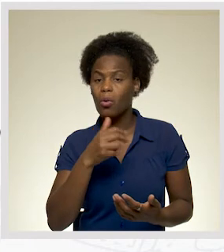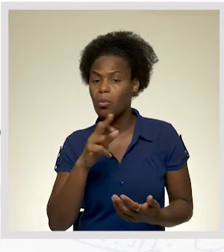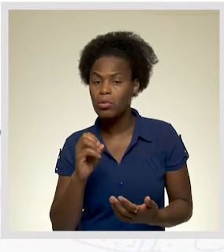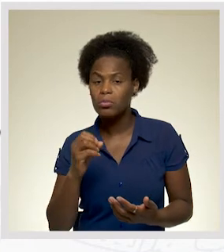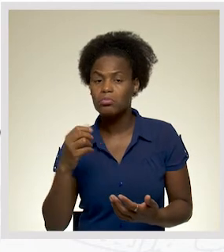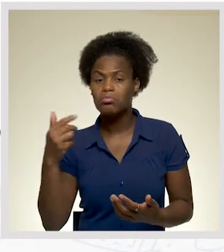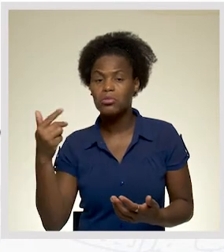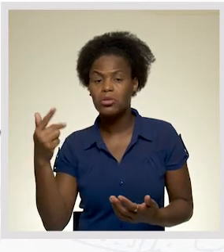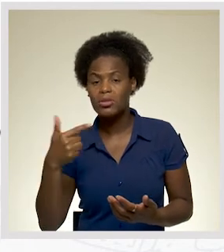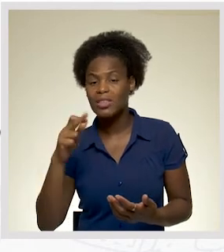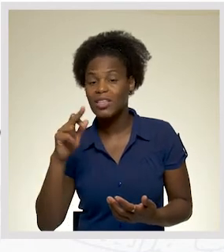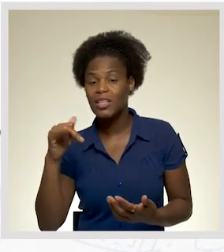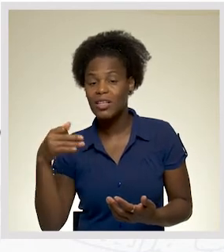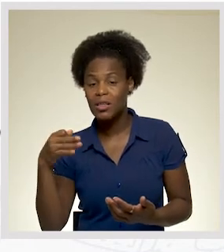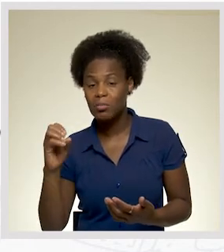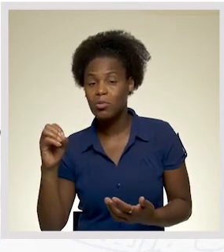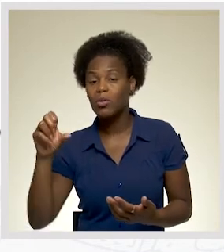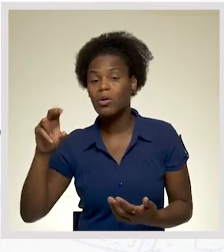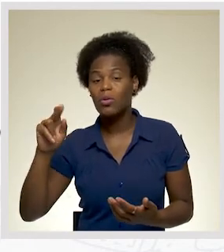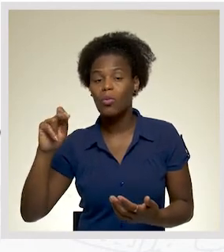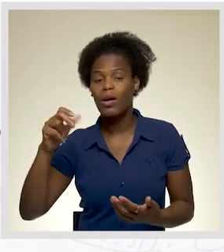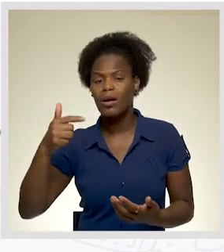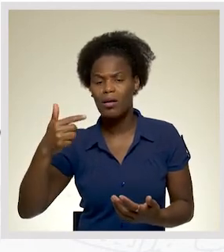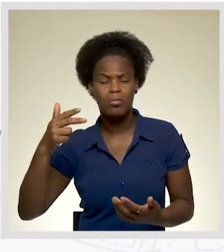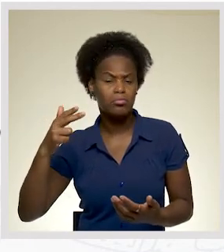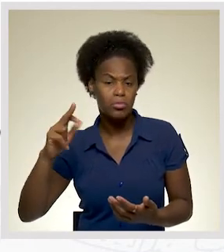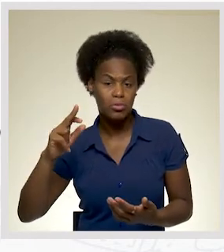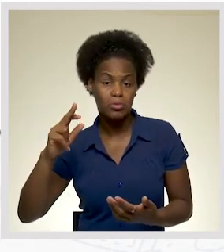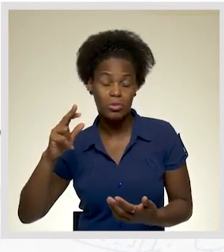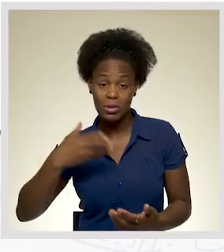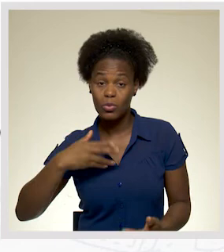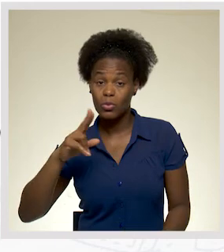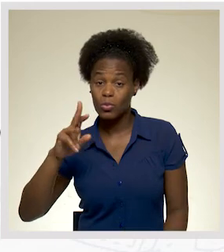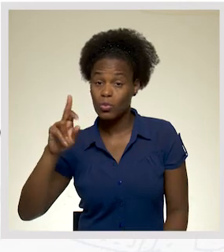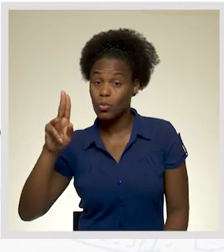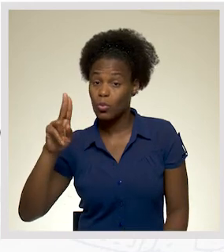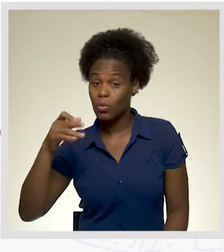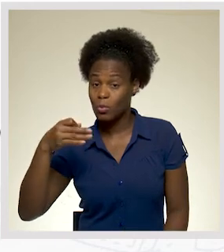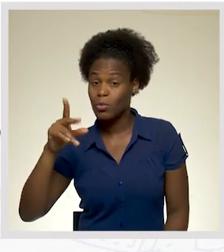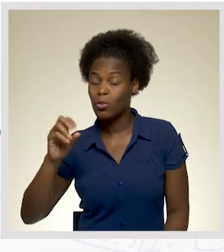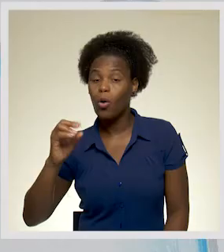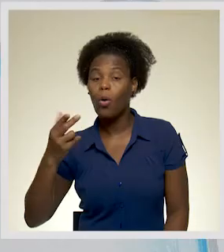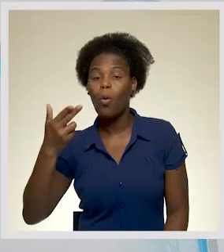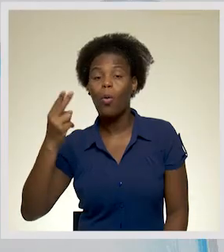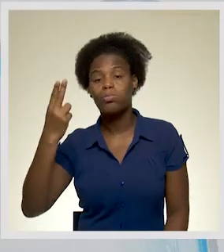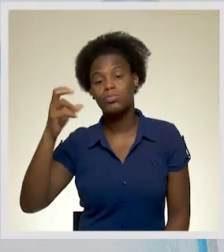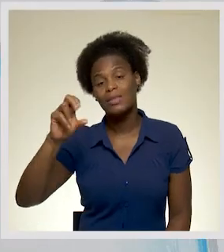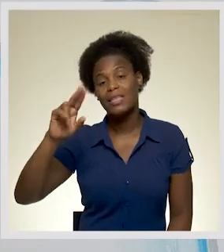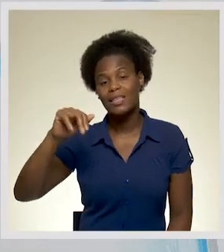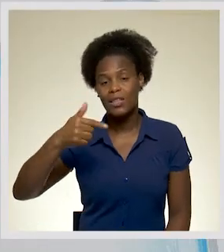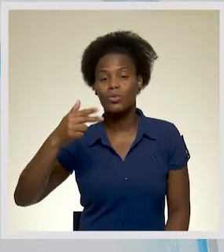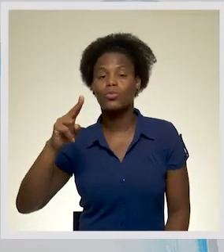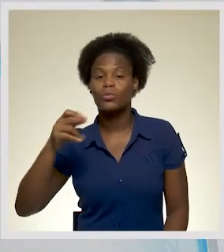quíntuplo de 12. Terão de saber isso. Fazer essa relação de quantidade